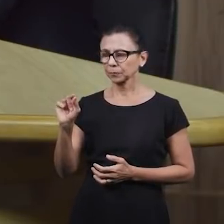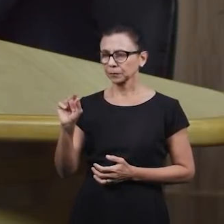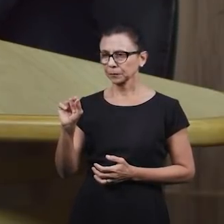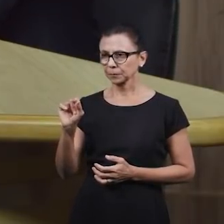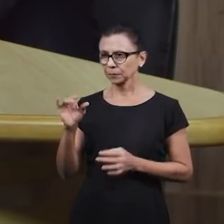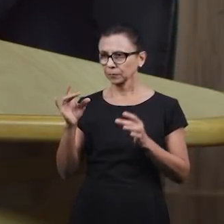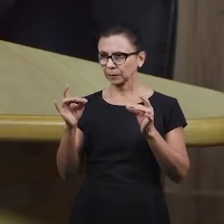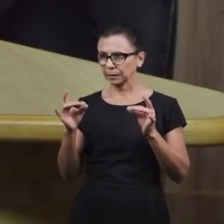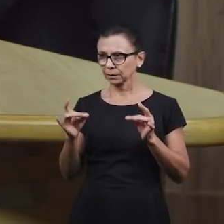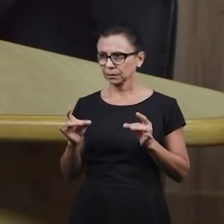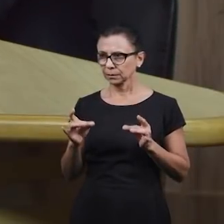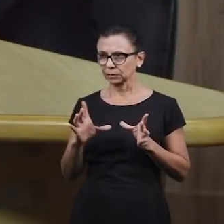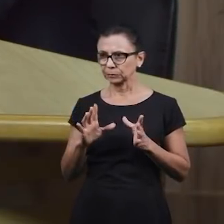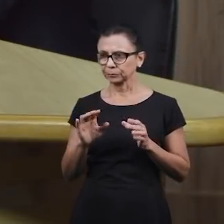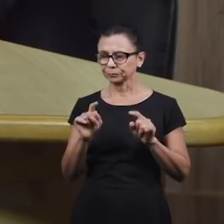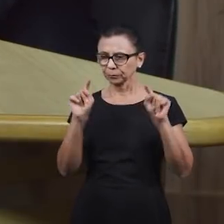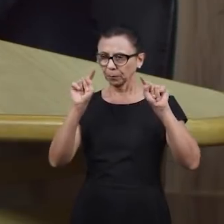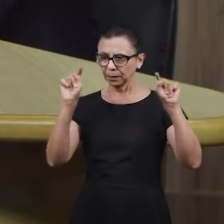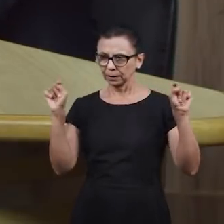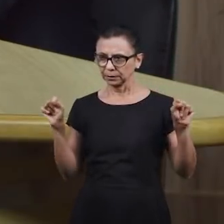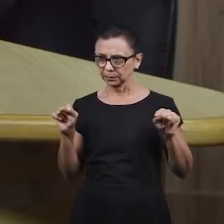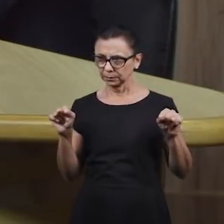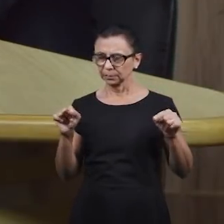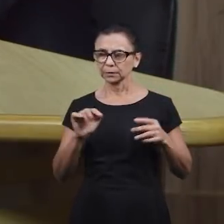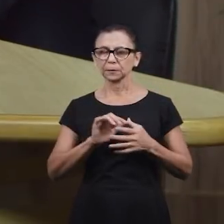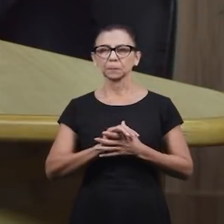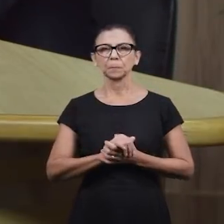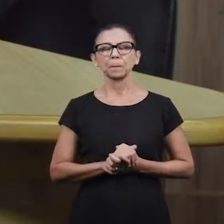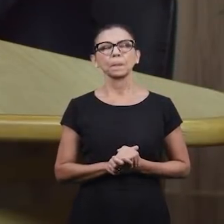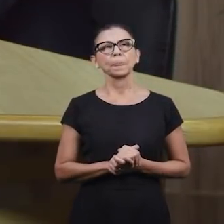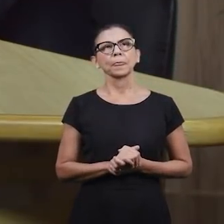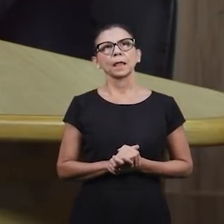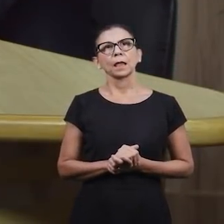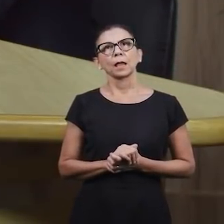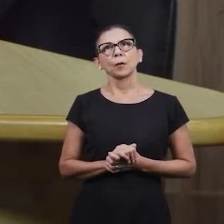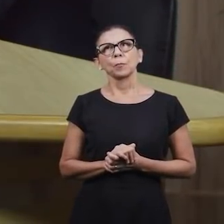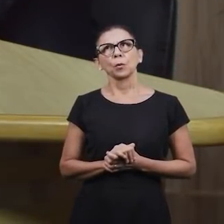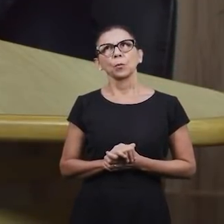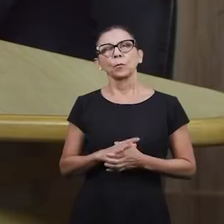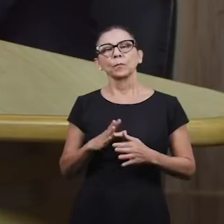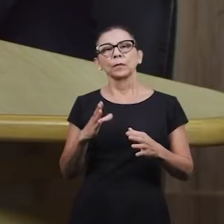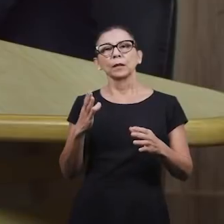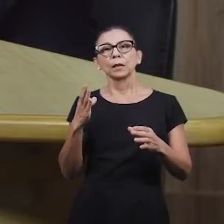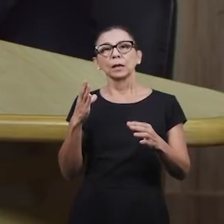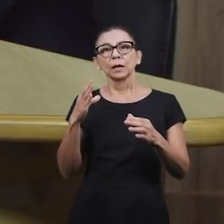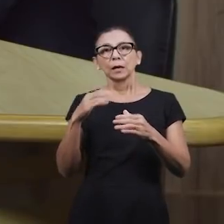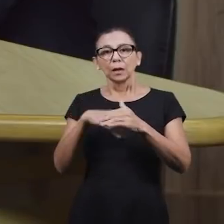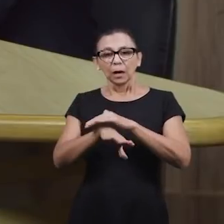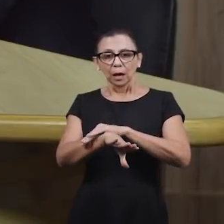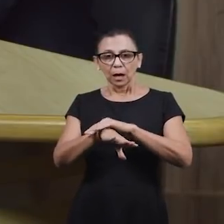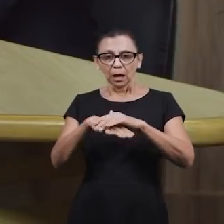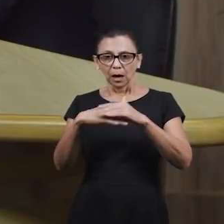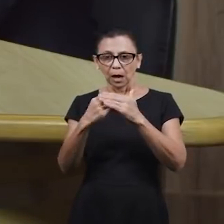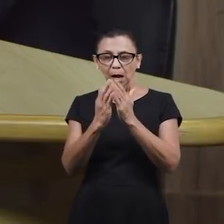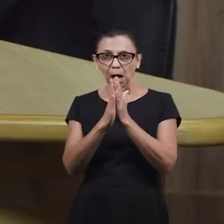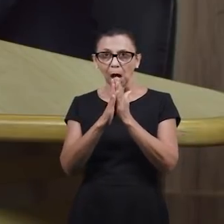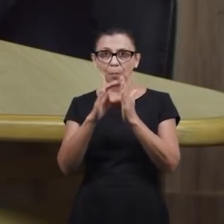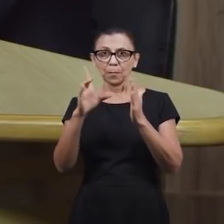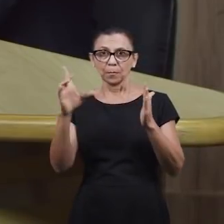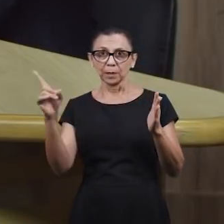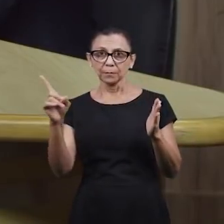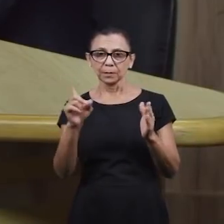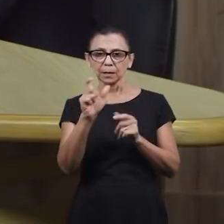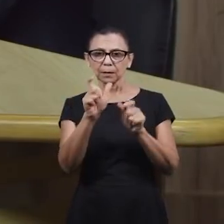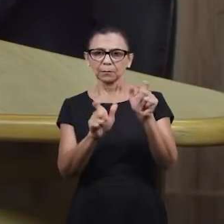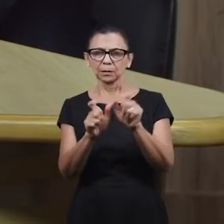um adendo aqui, a realidade do acesso à Bíblia, como você disse, era para